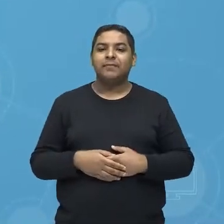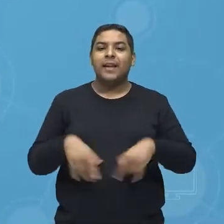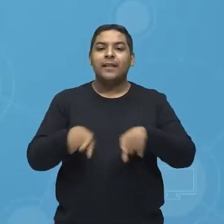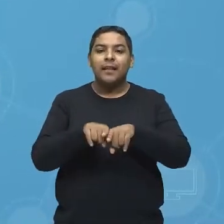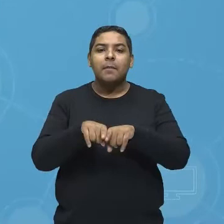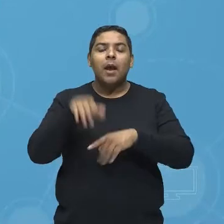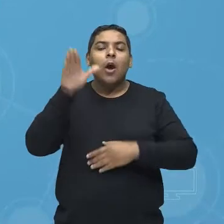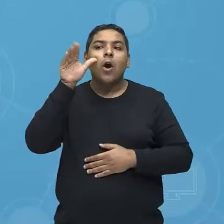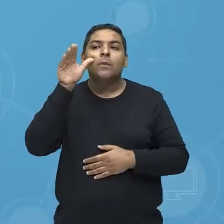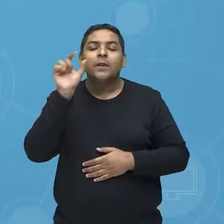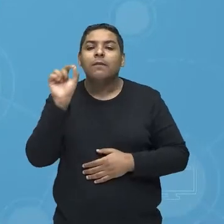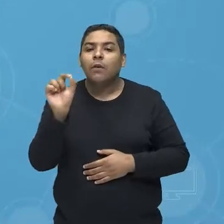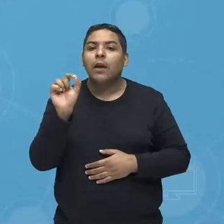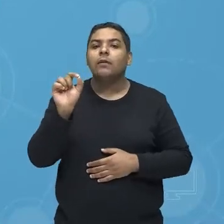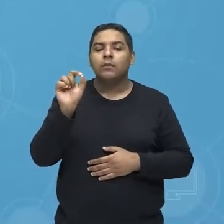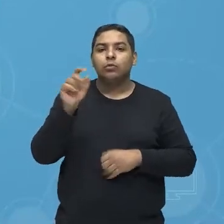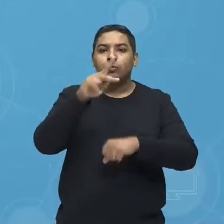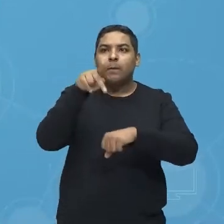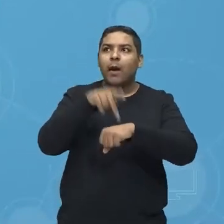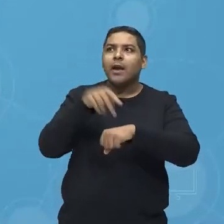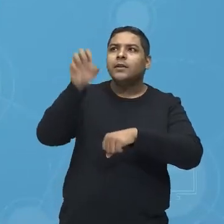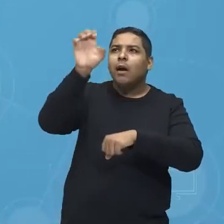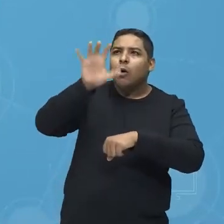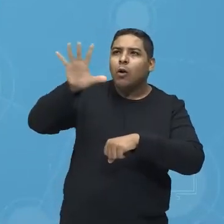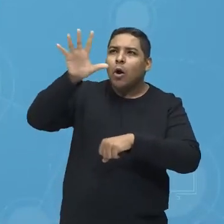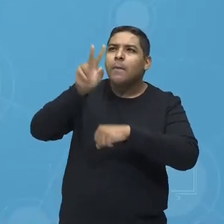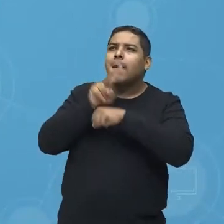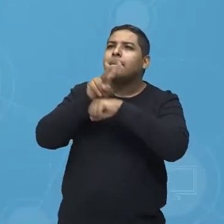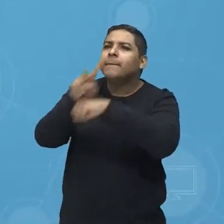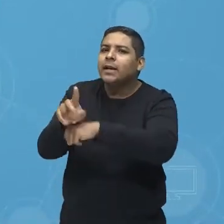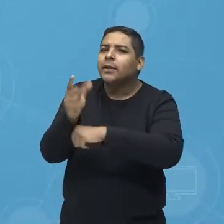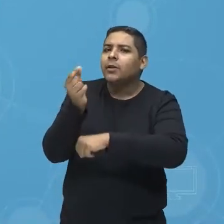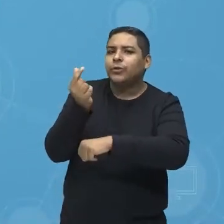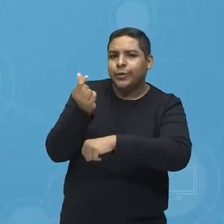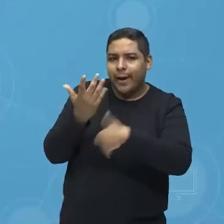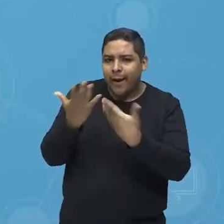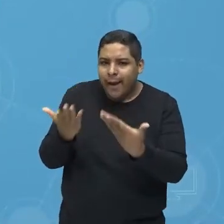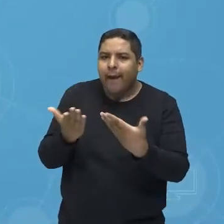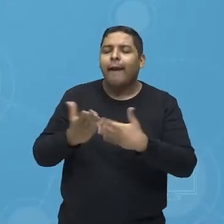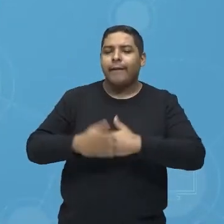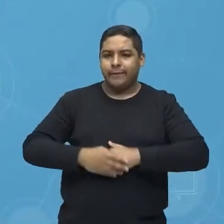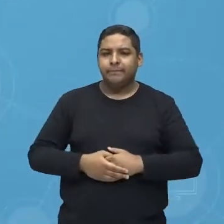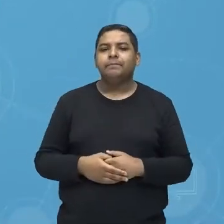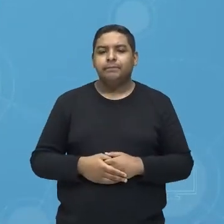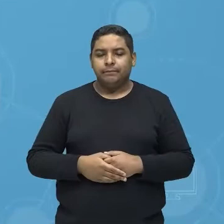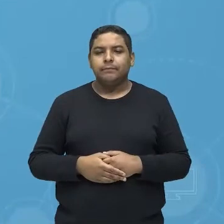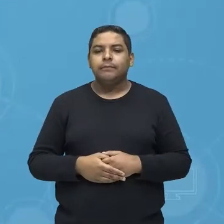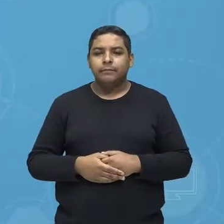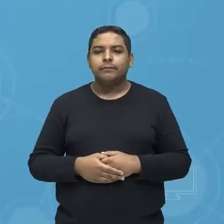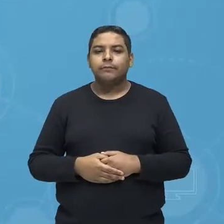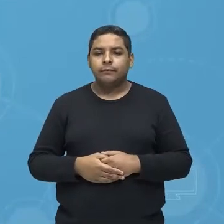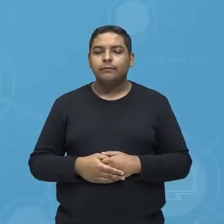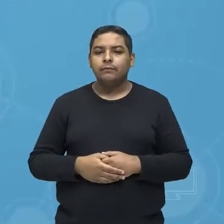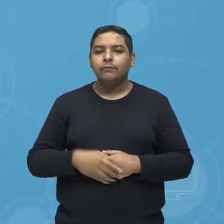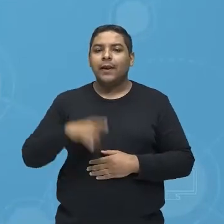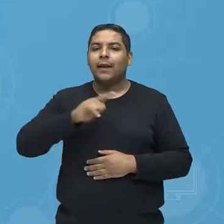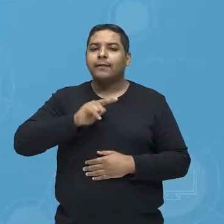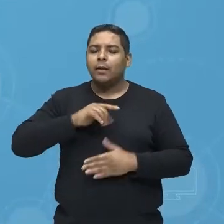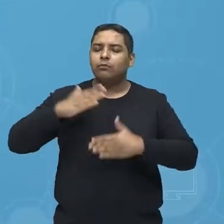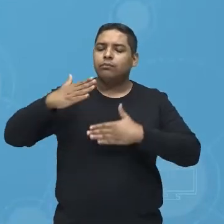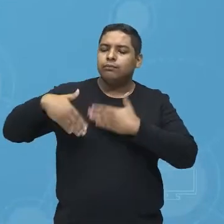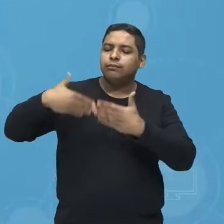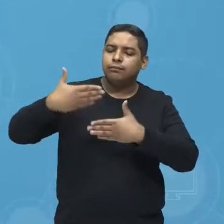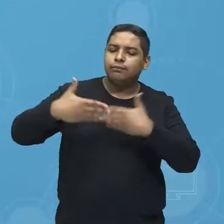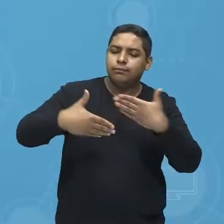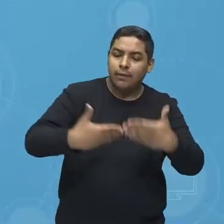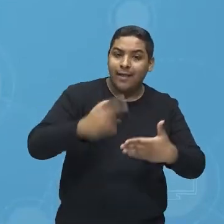os países da Europa, né, emprestar esse dinheiro, tá? Para ocorrer esse desenvolvimento aí pós